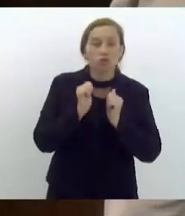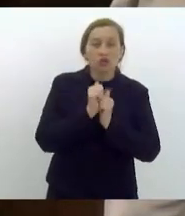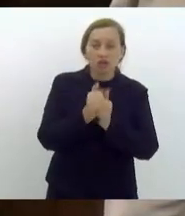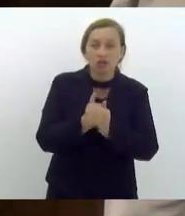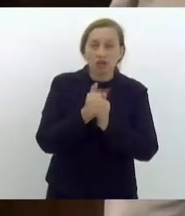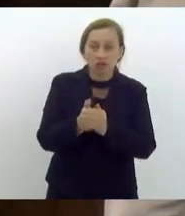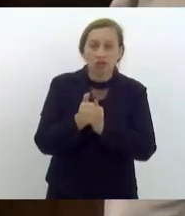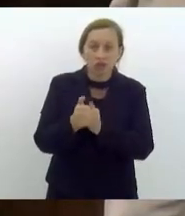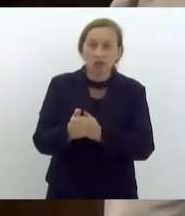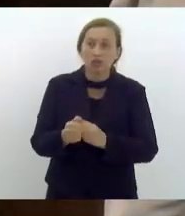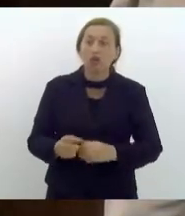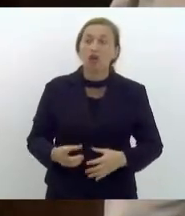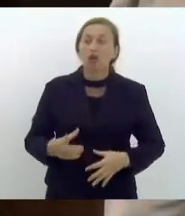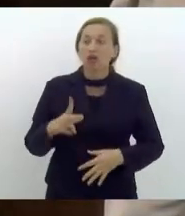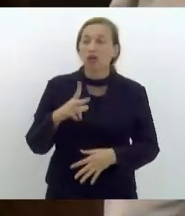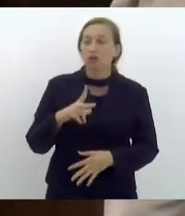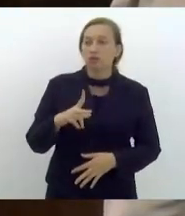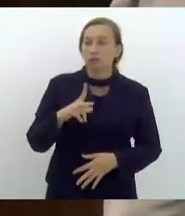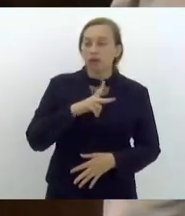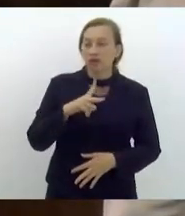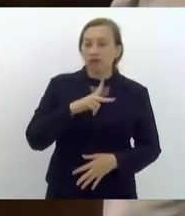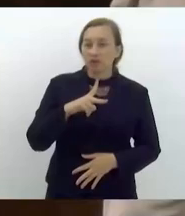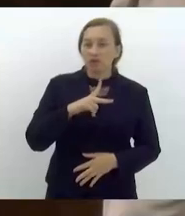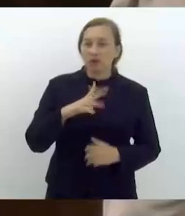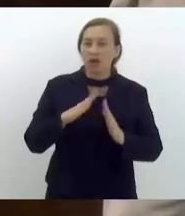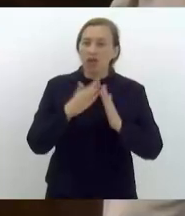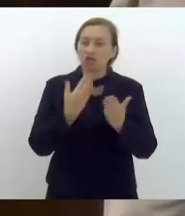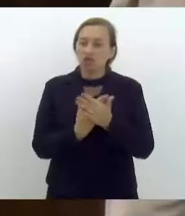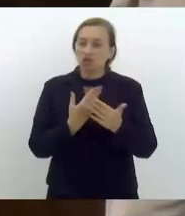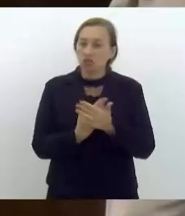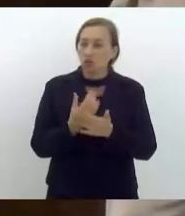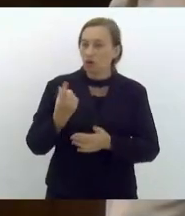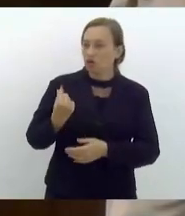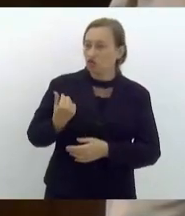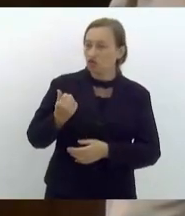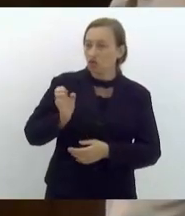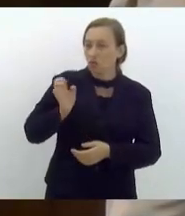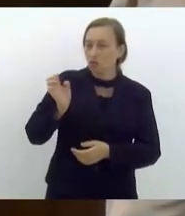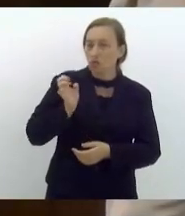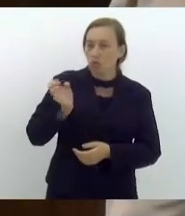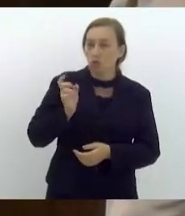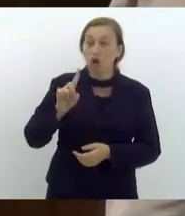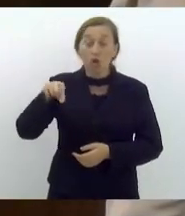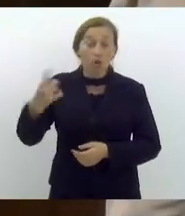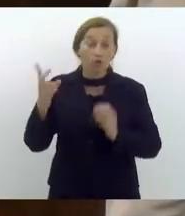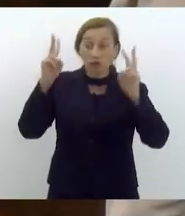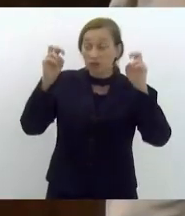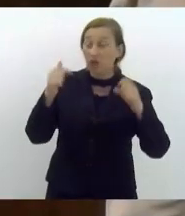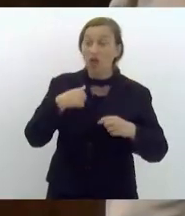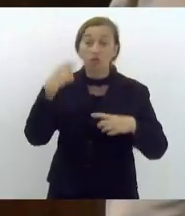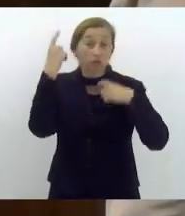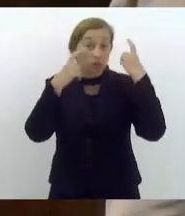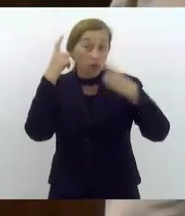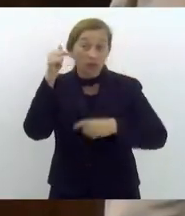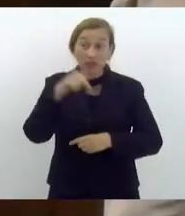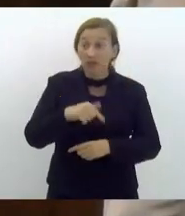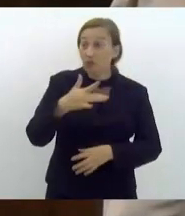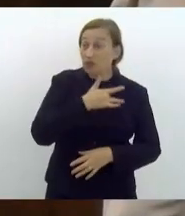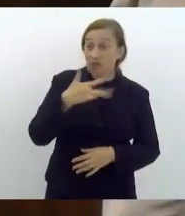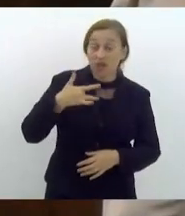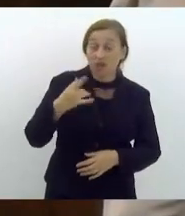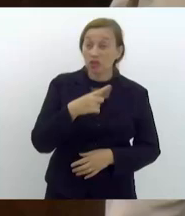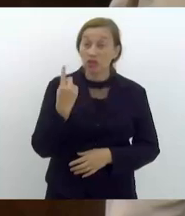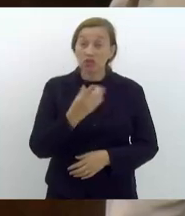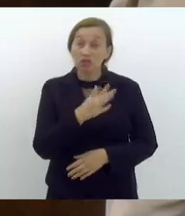de donos de escola particular que tem Cantina que ganham muito com isso aí é uma outra questão eu tô preocupado aqui com a saúde